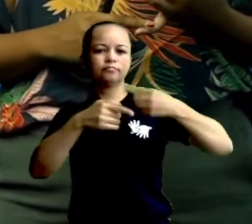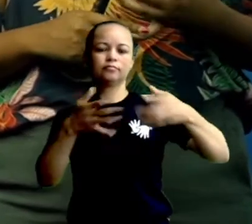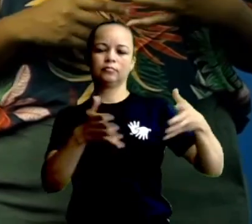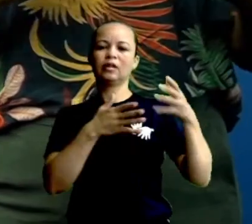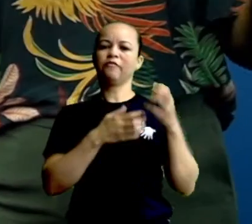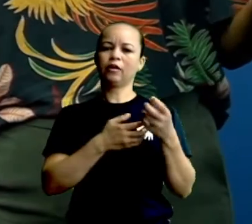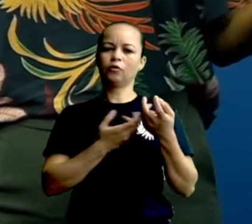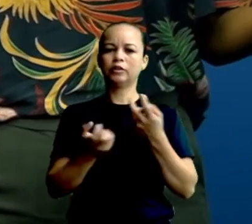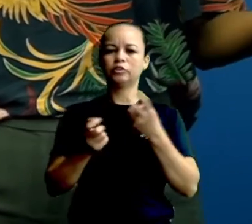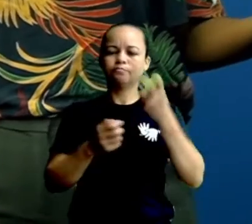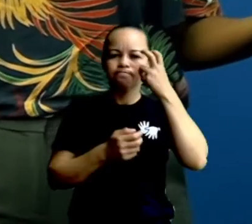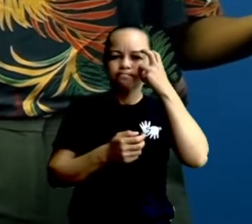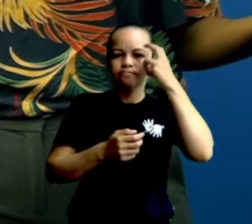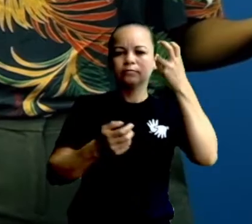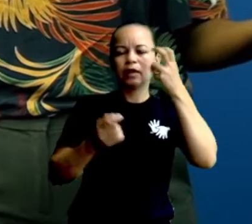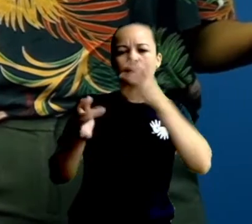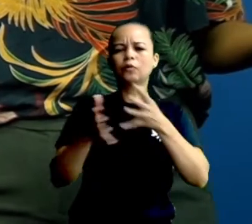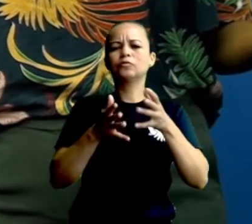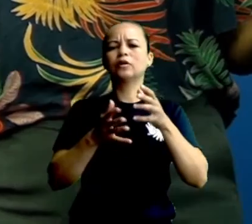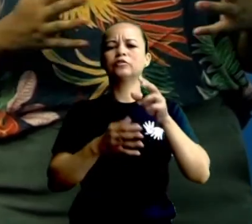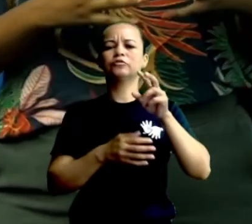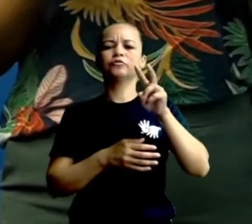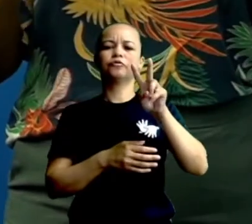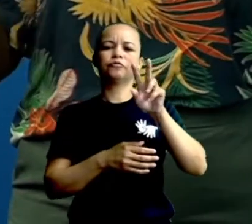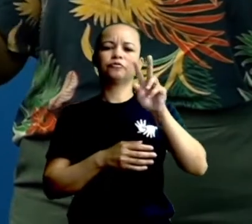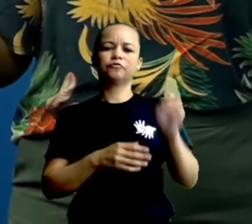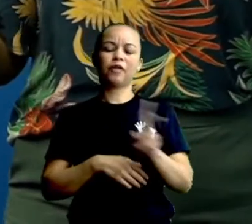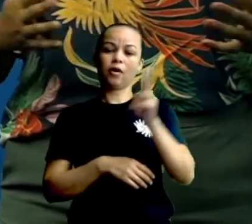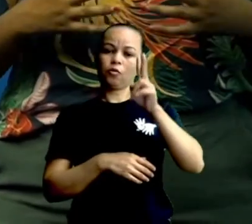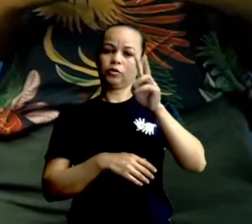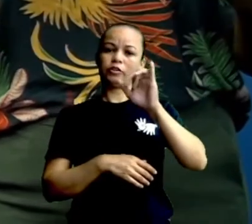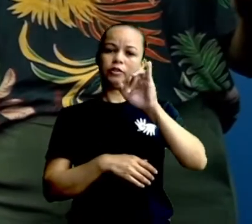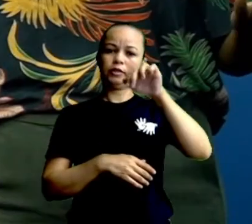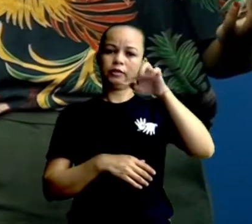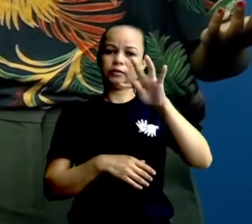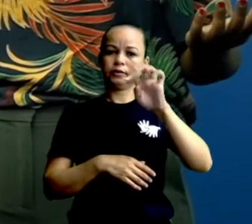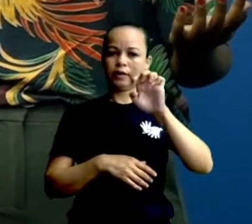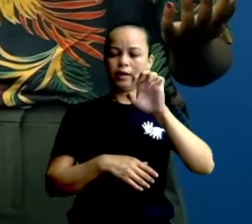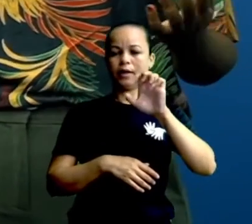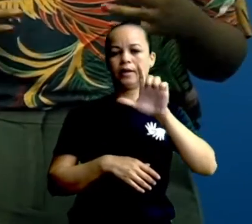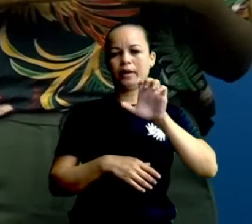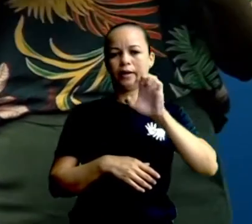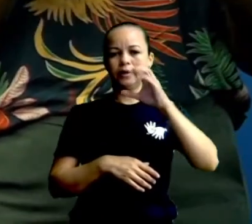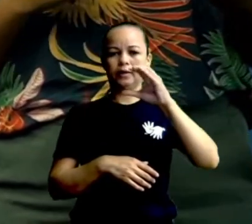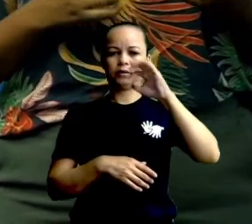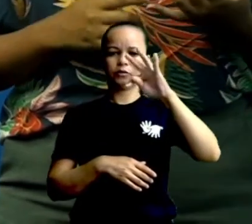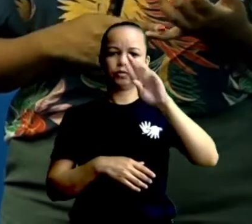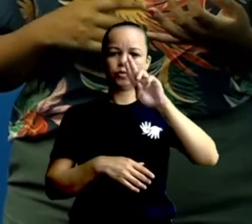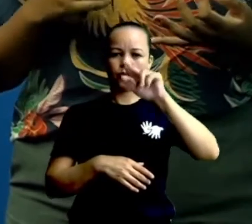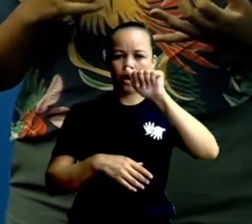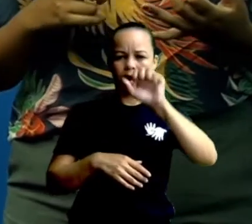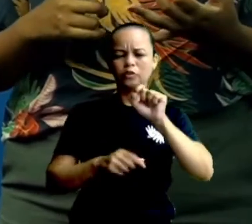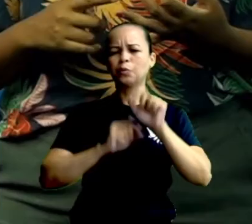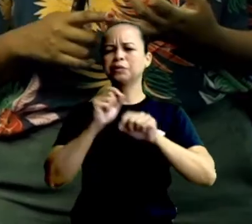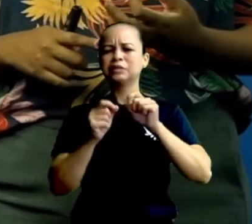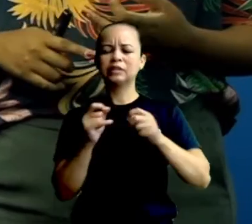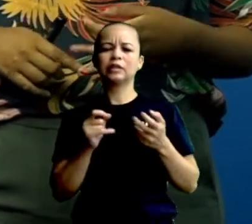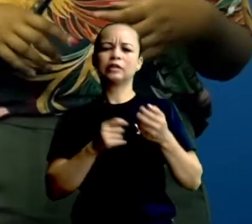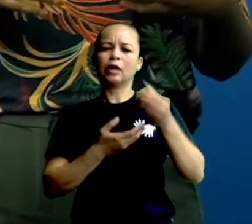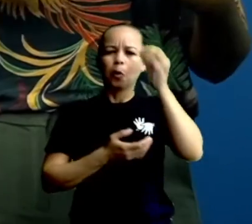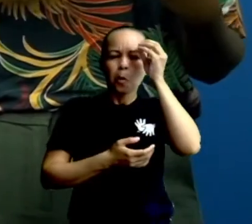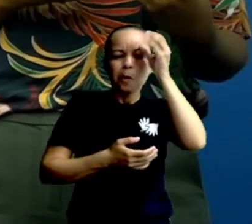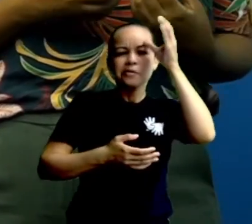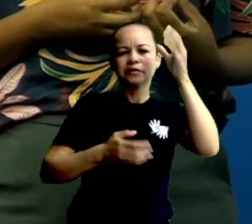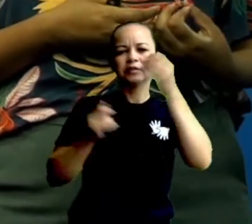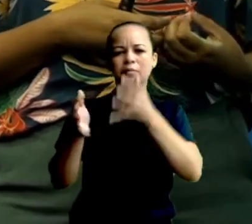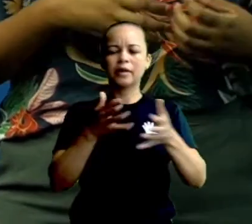valores intelectuais. O que seria valores intelectuais? Conhecimentos, a ciência, valores morais,